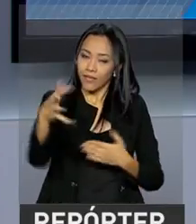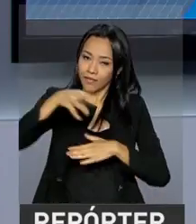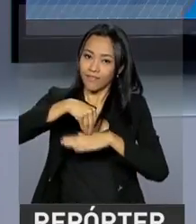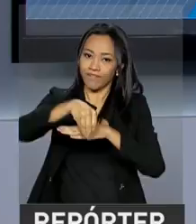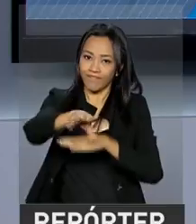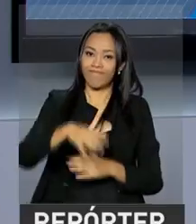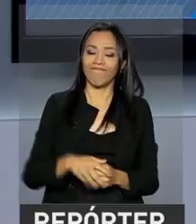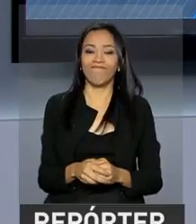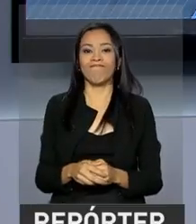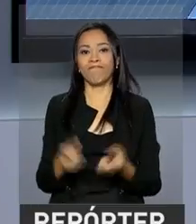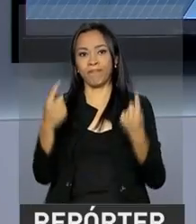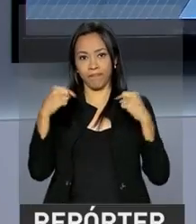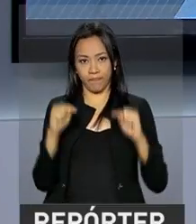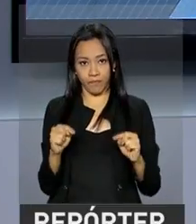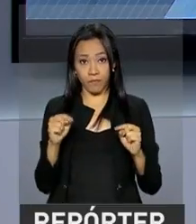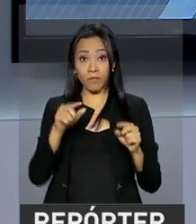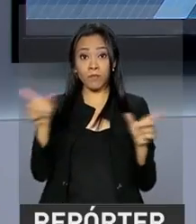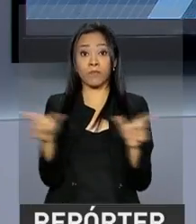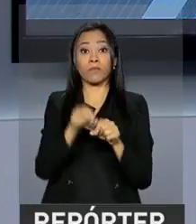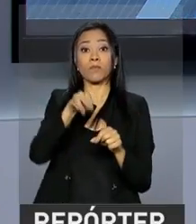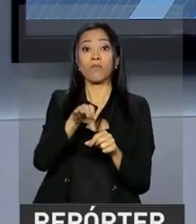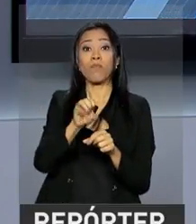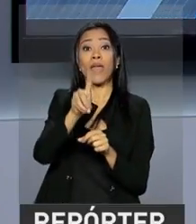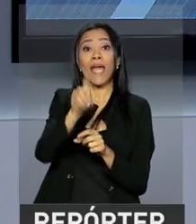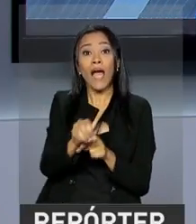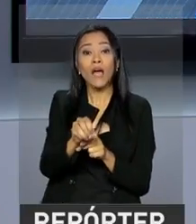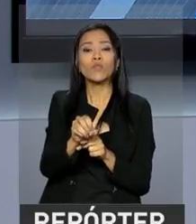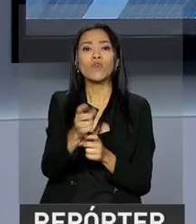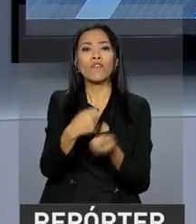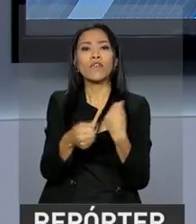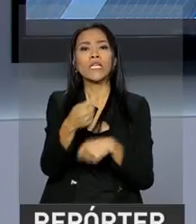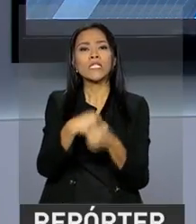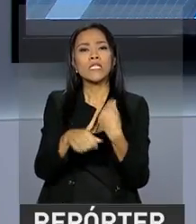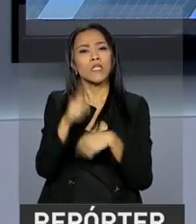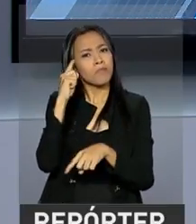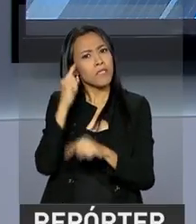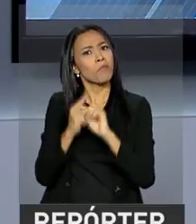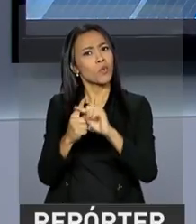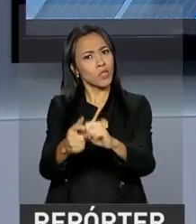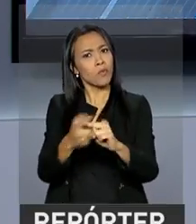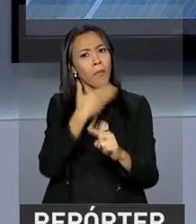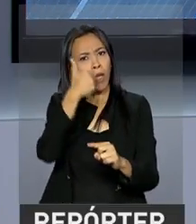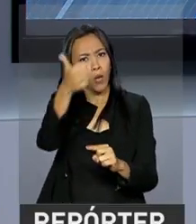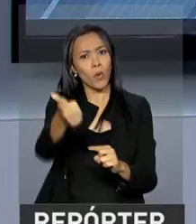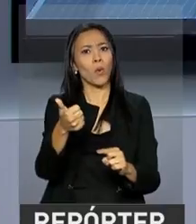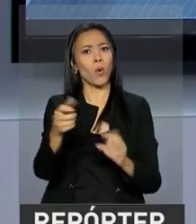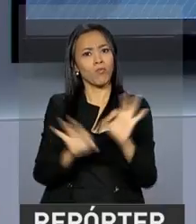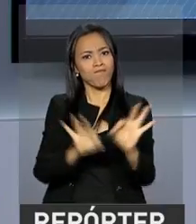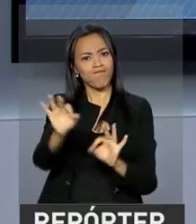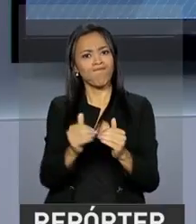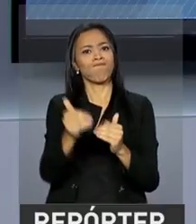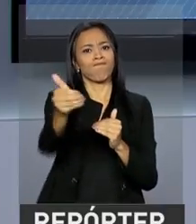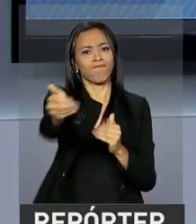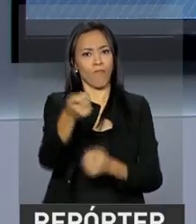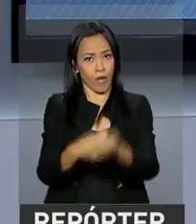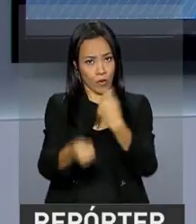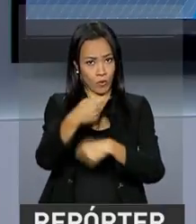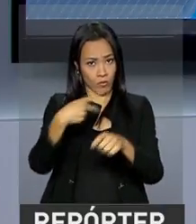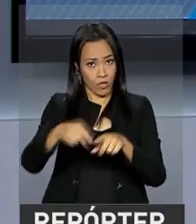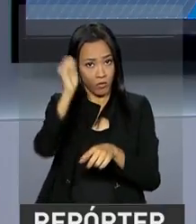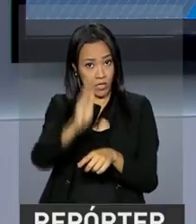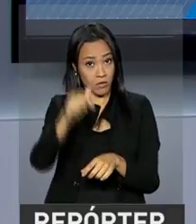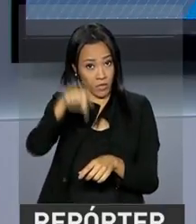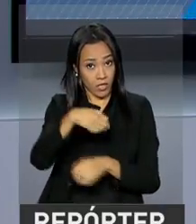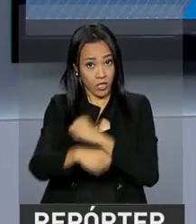informações o mercado financeiro manteve o otimismo e mais uma vez melhorou as previsões para a economia brasileira neste ano a